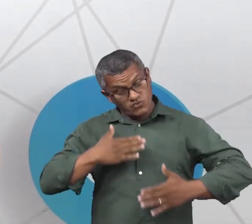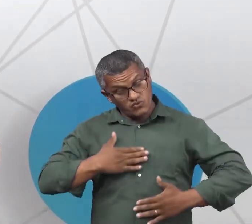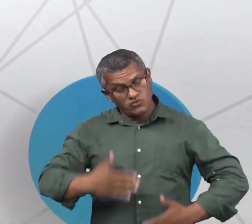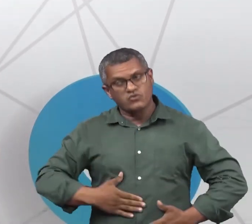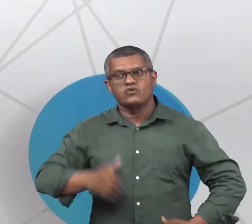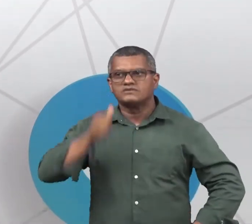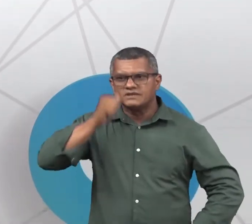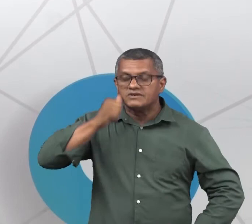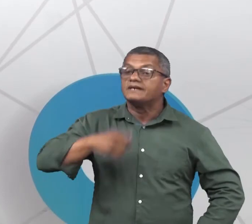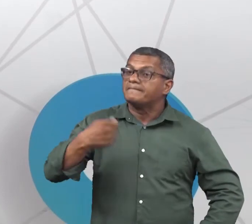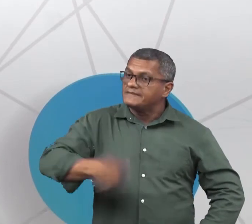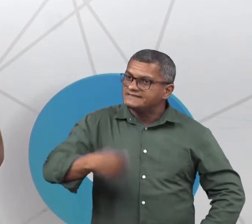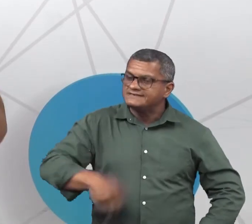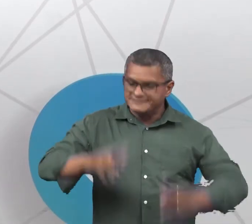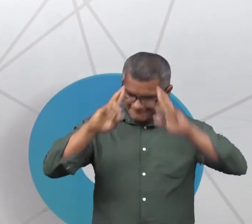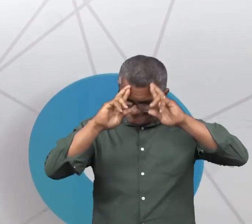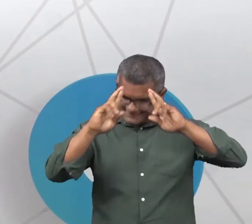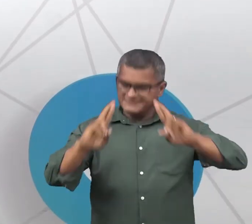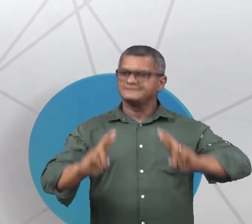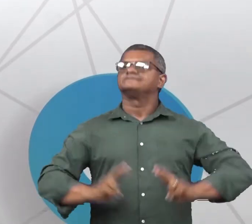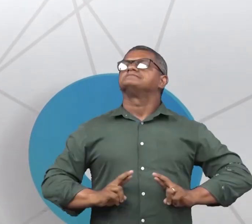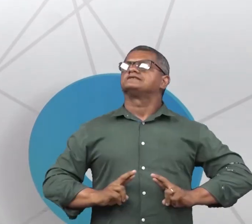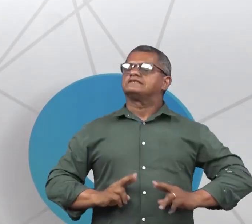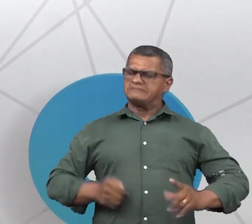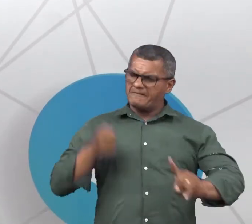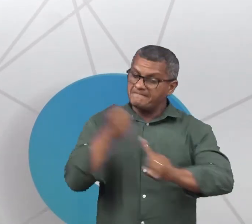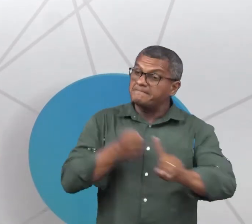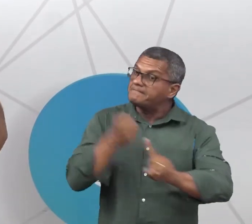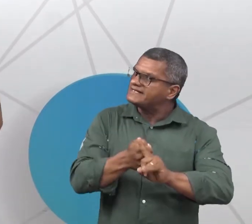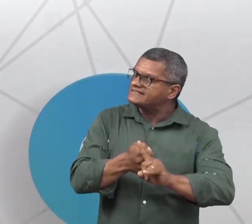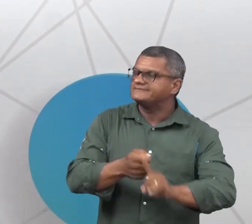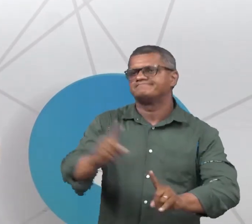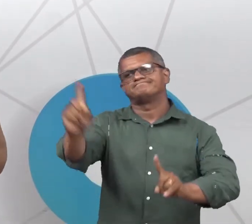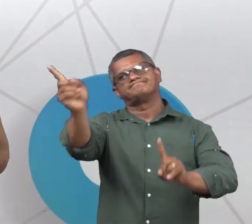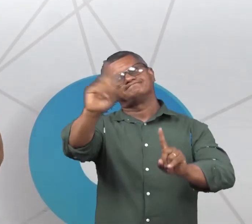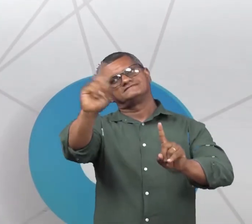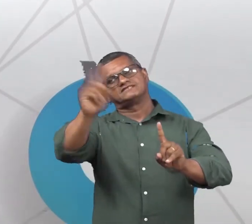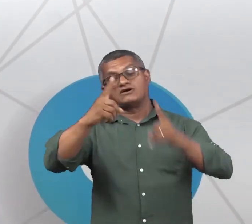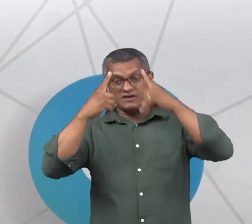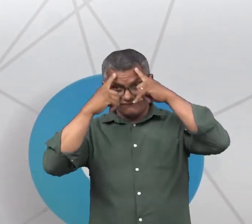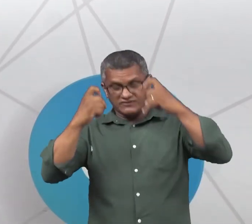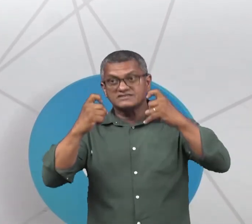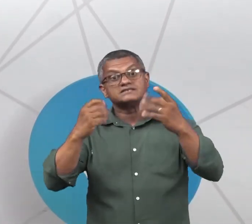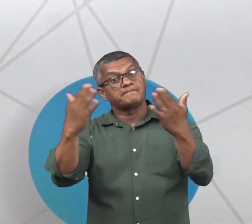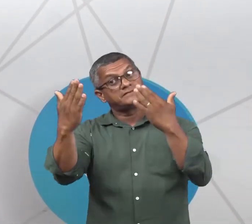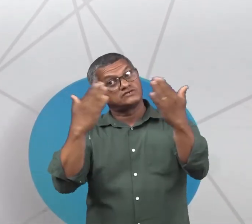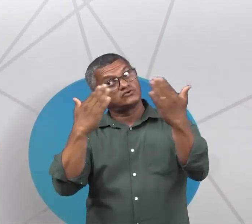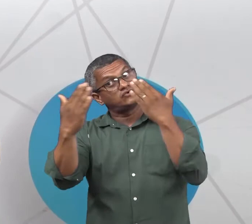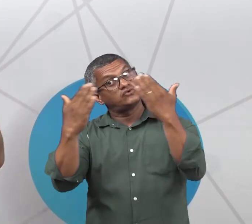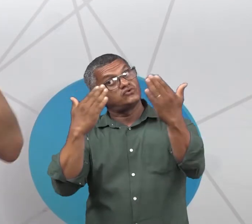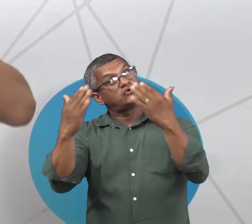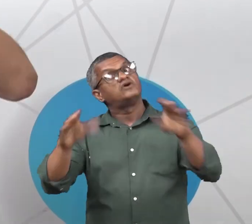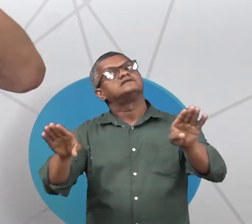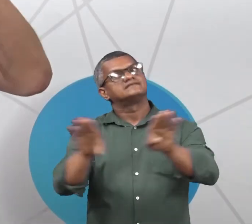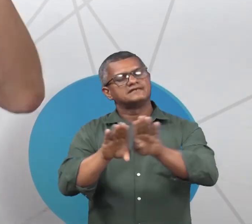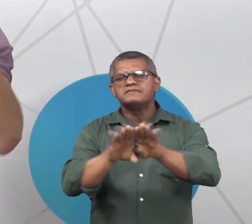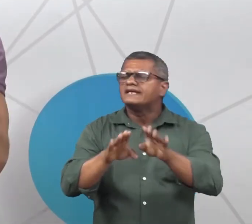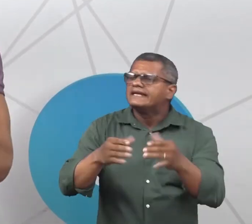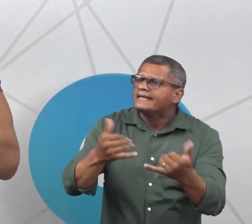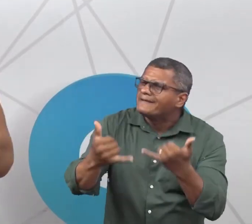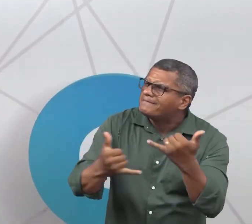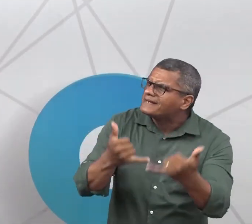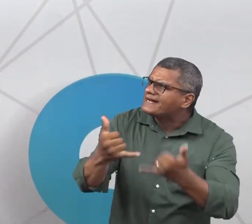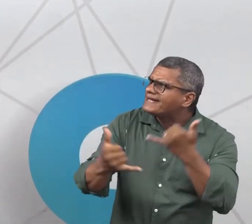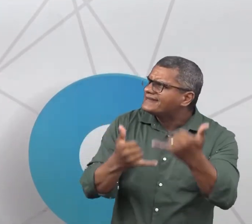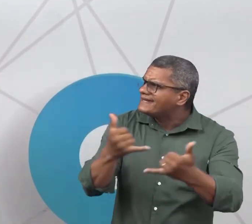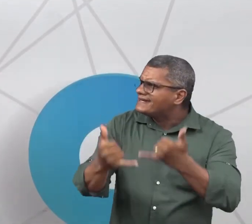mulher precisa ser respeitado, mas é só o bater? Não. A violência psicológica também. Aquelas brincadeirinhas de